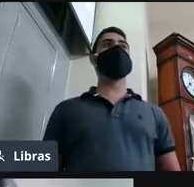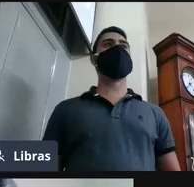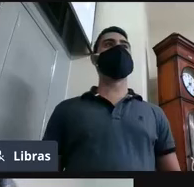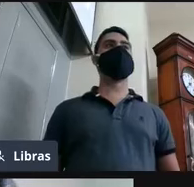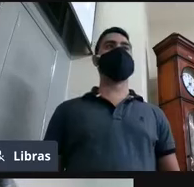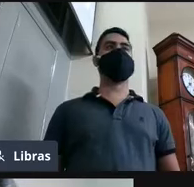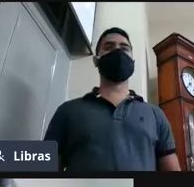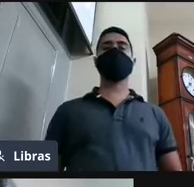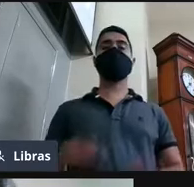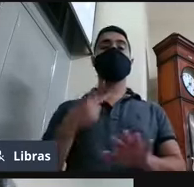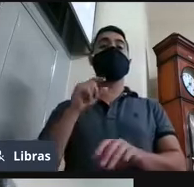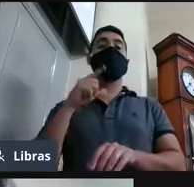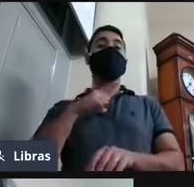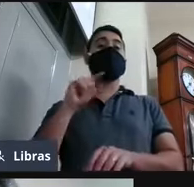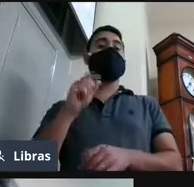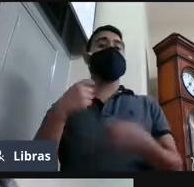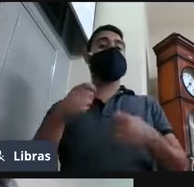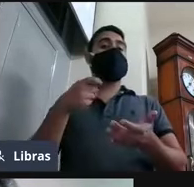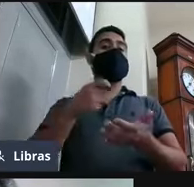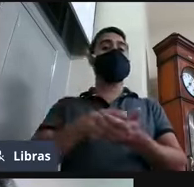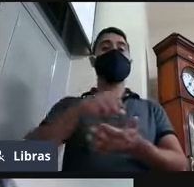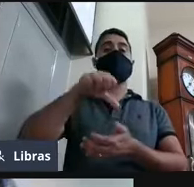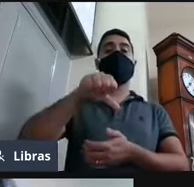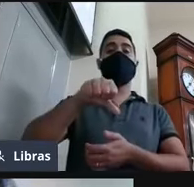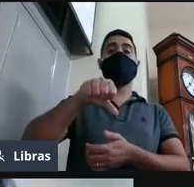ela diz que tem um resto a pagar de